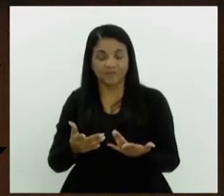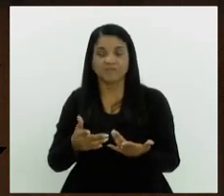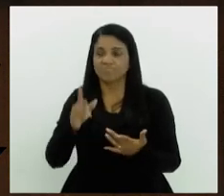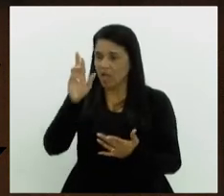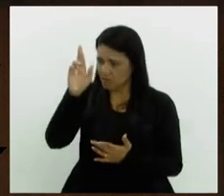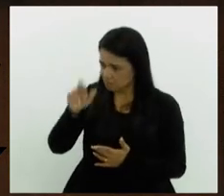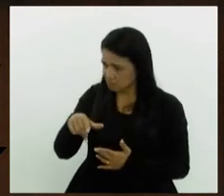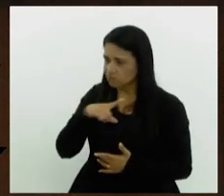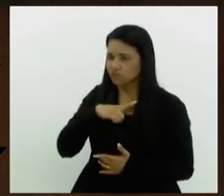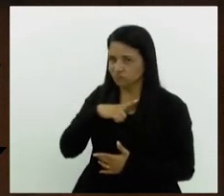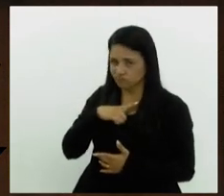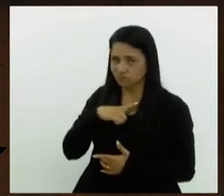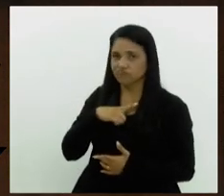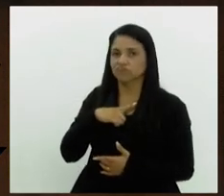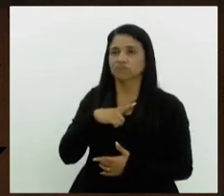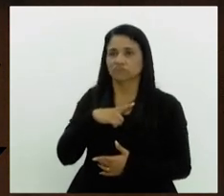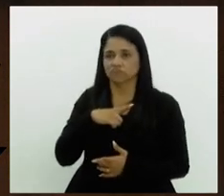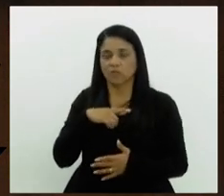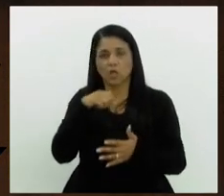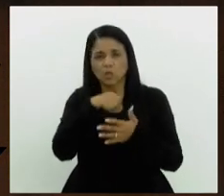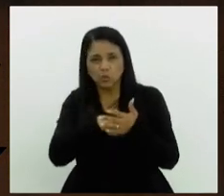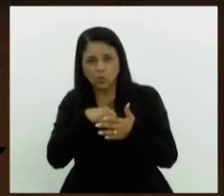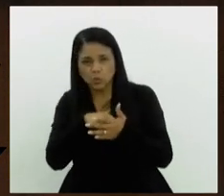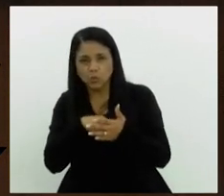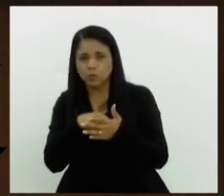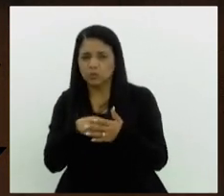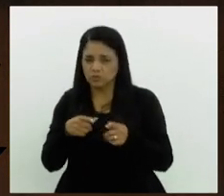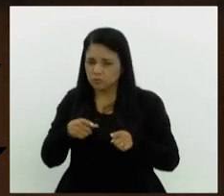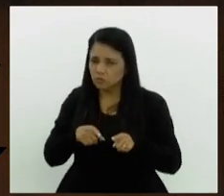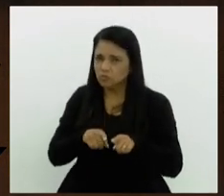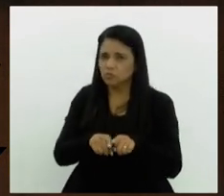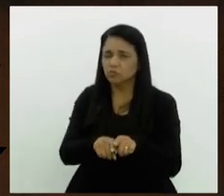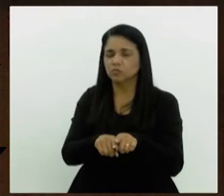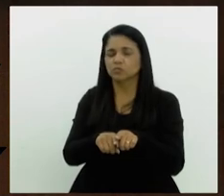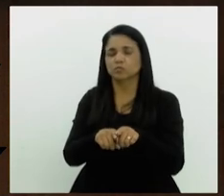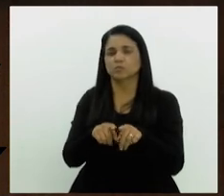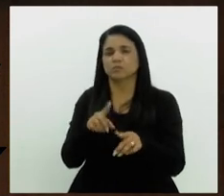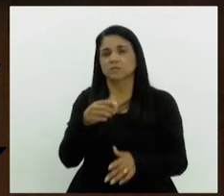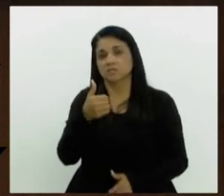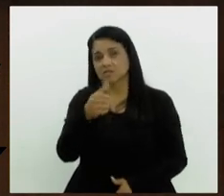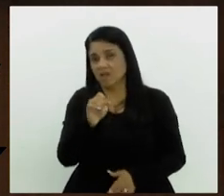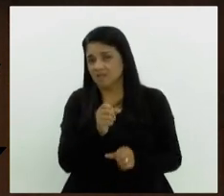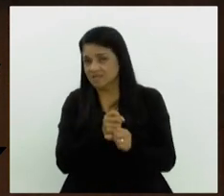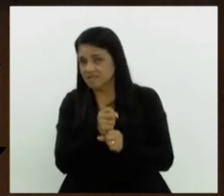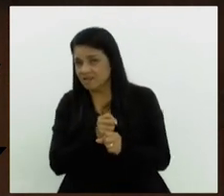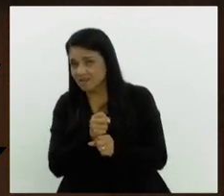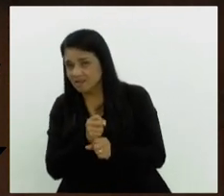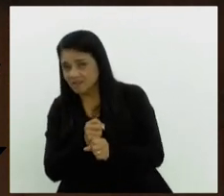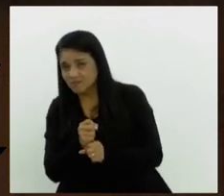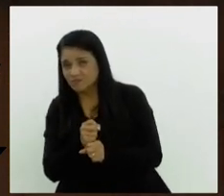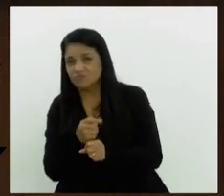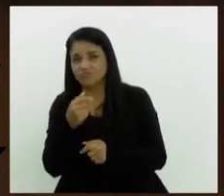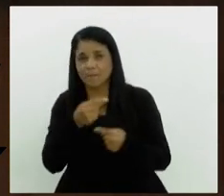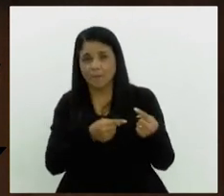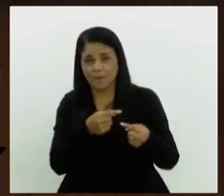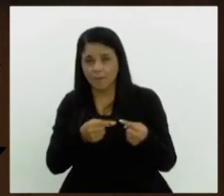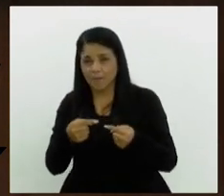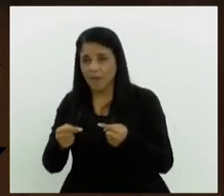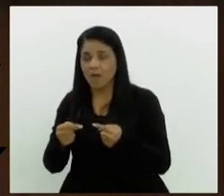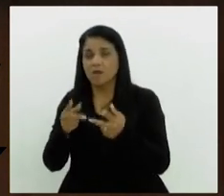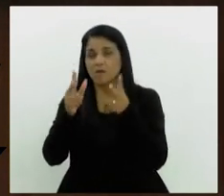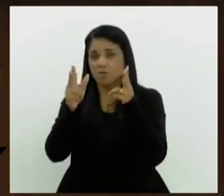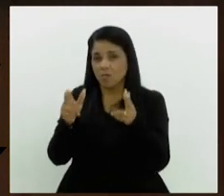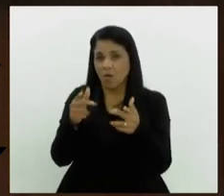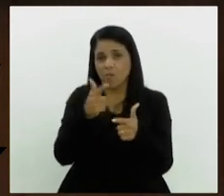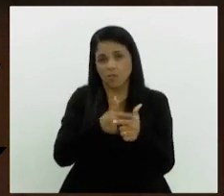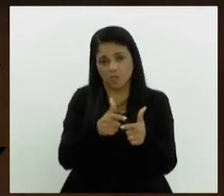e eu trago como algumas lutas que a gente travou em conjunto aqui na casa nessa última década estão diretamente relacionadas com esse problema que aconteceu agora e que a